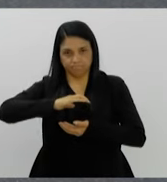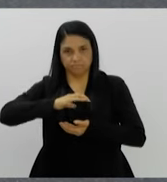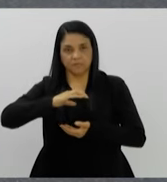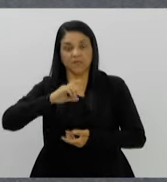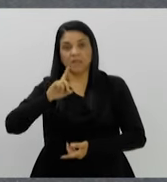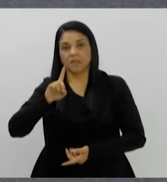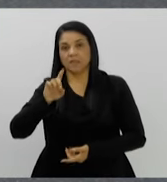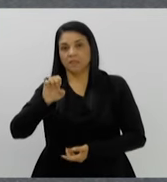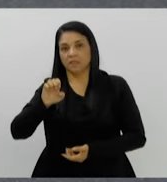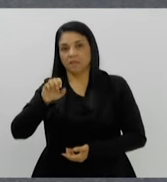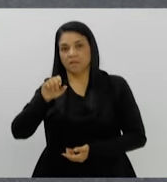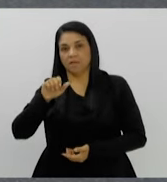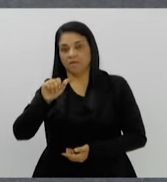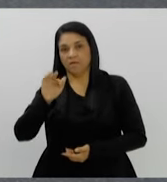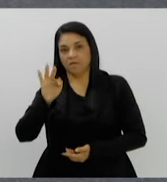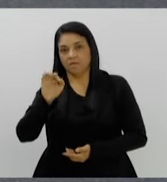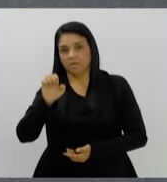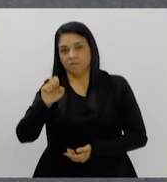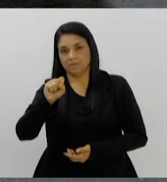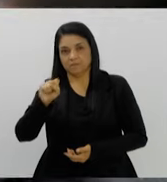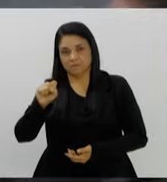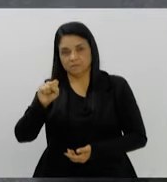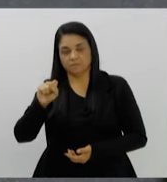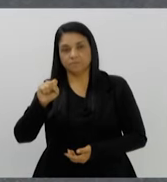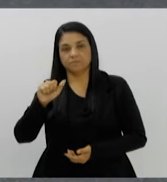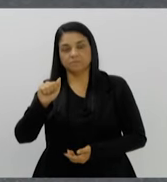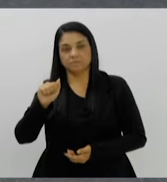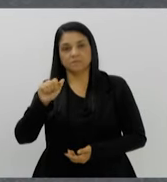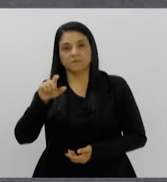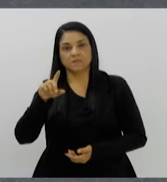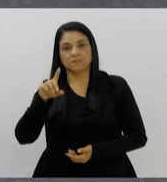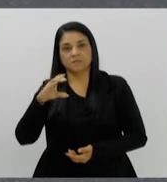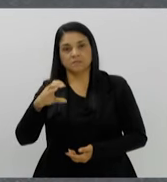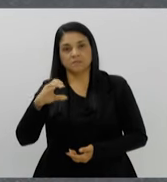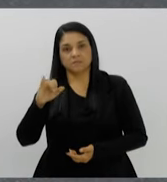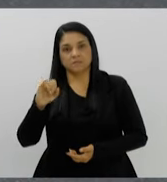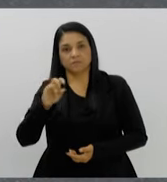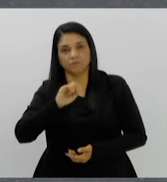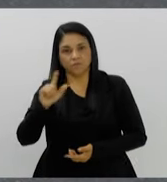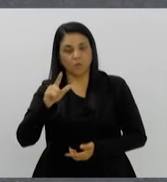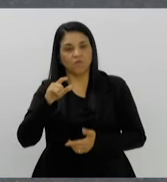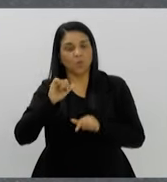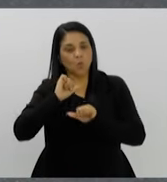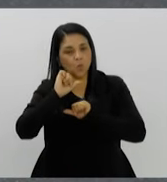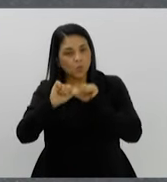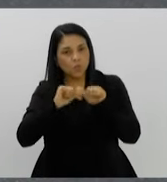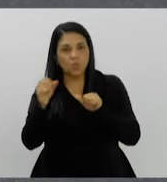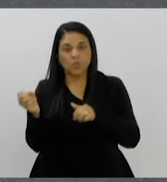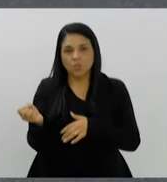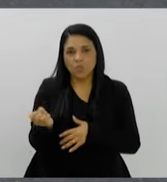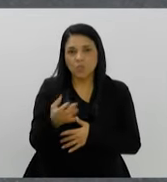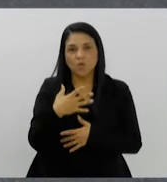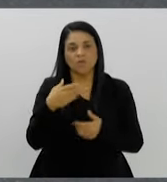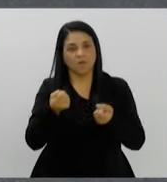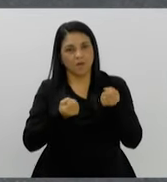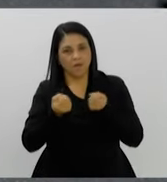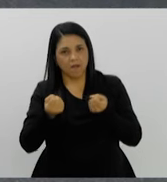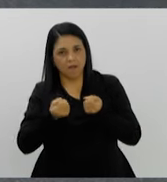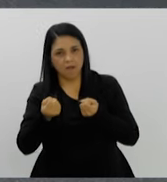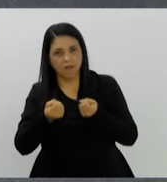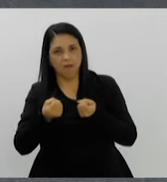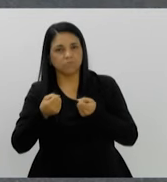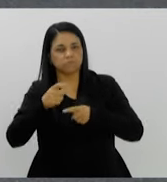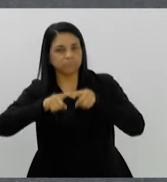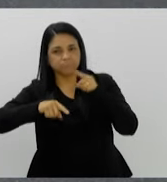toda a frota de carros de salvamentos foram reformados praticamente